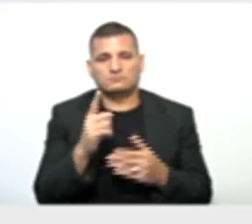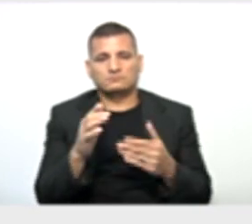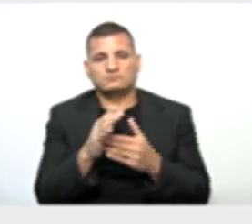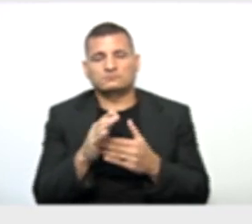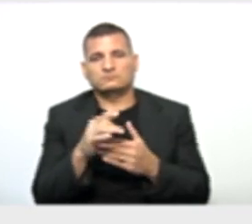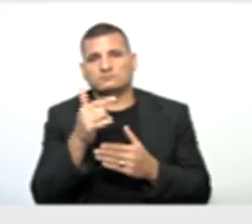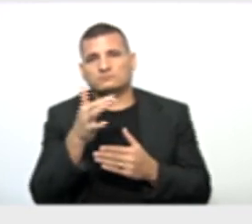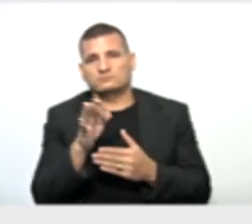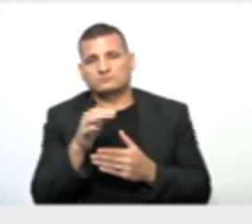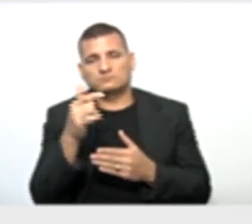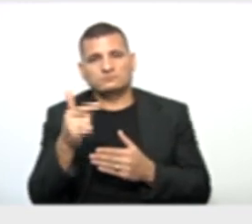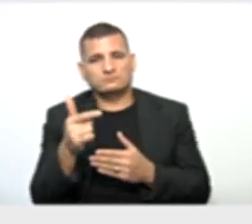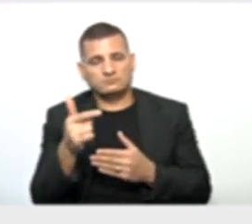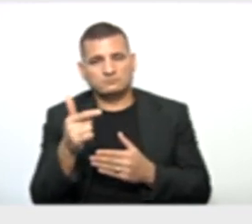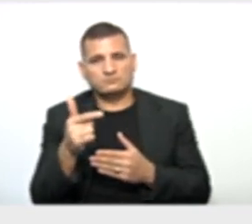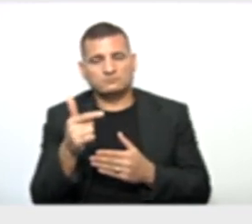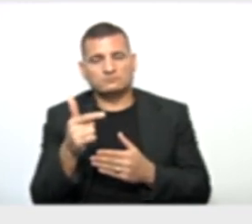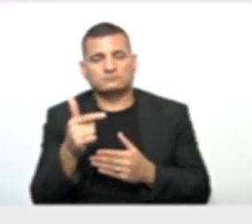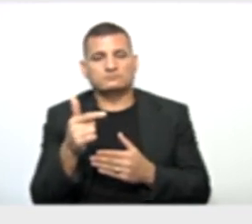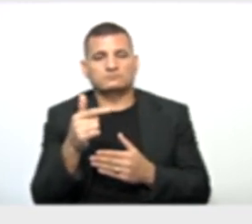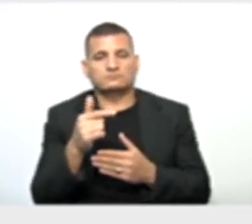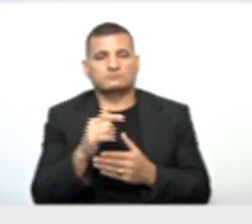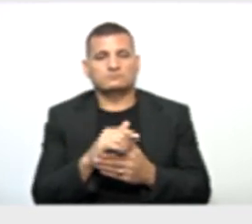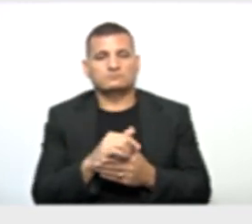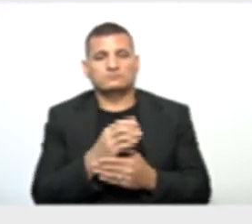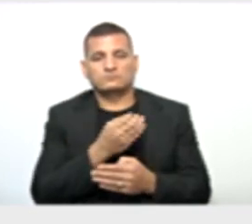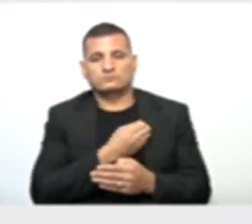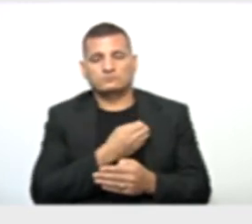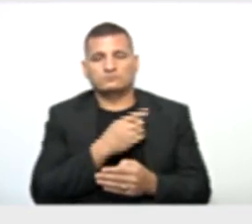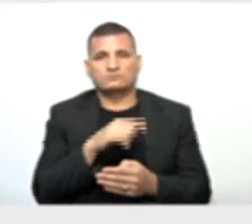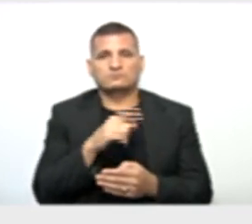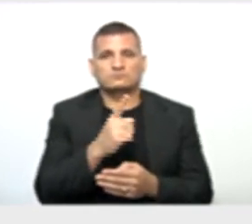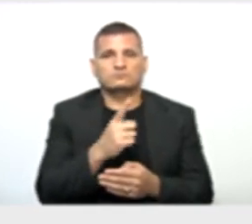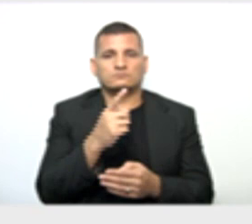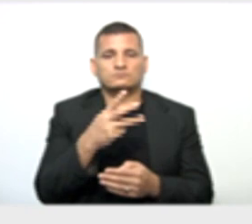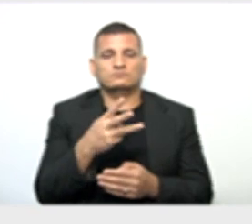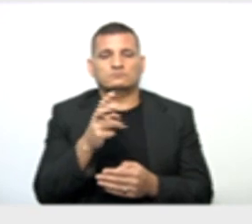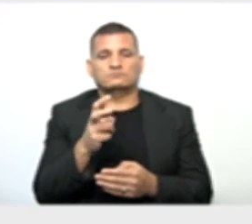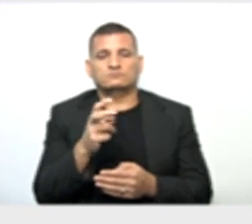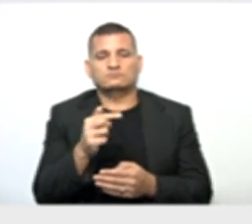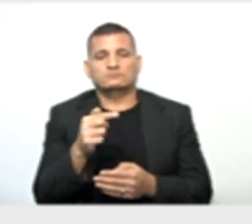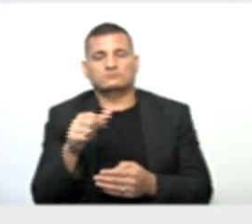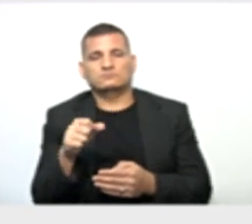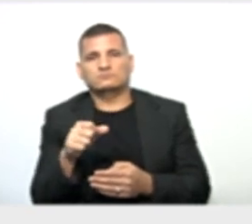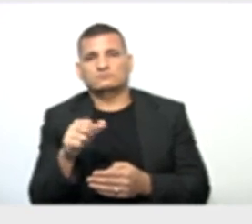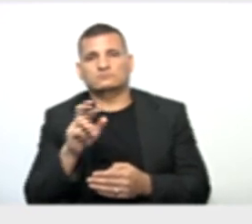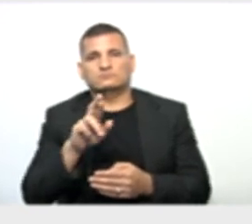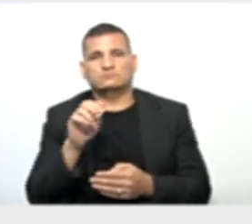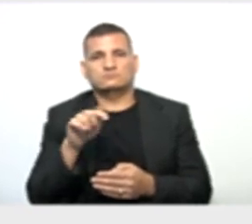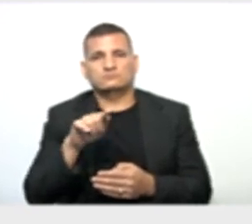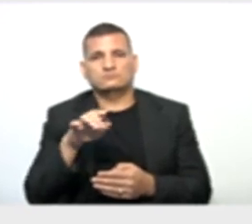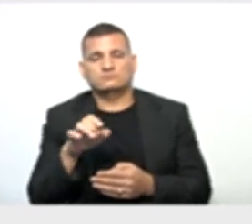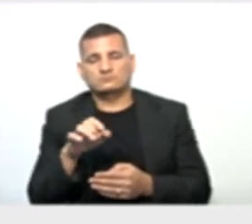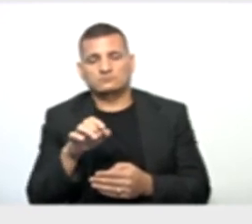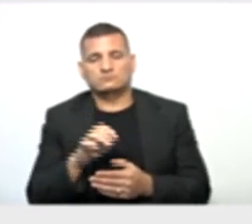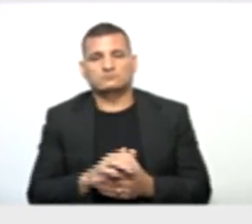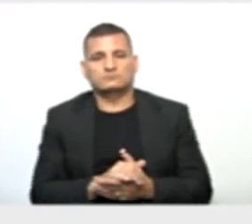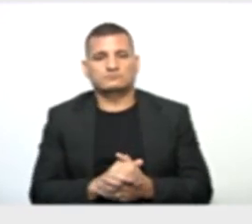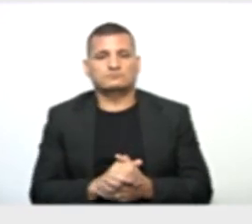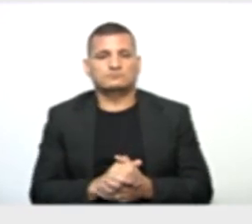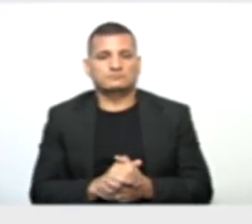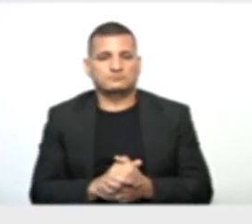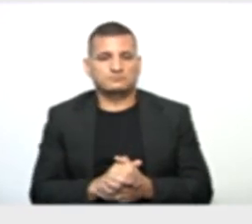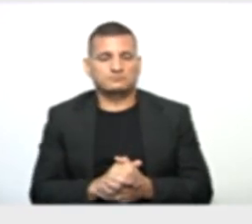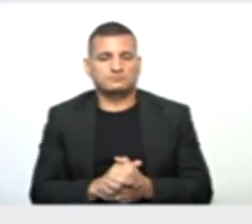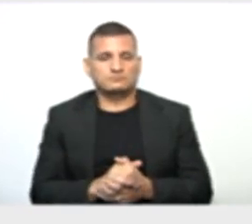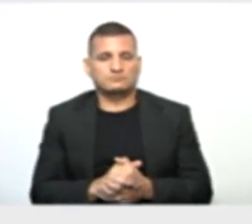2, os números que vão ser gerados vão ser esses aqui. Então, quando eu estou trabalhando com range, sempre o limite superior nunca entra. O que